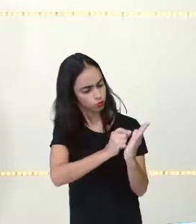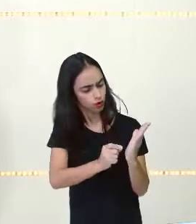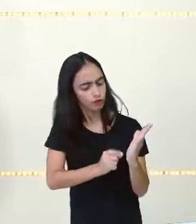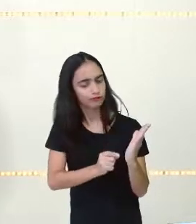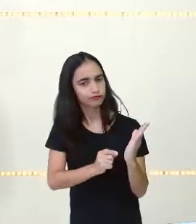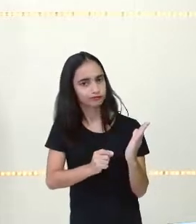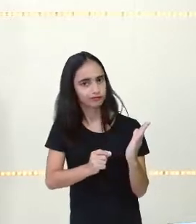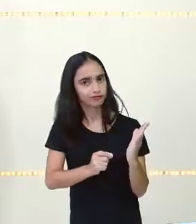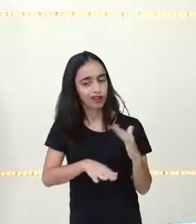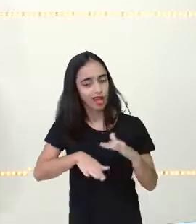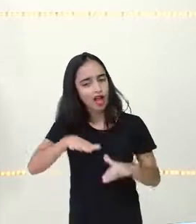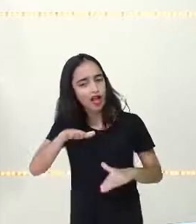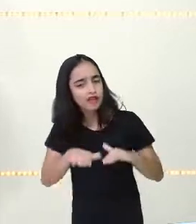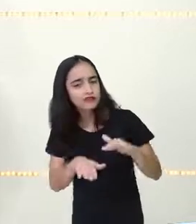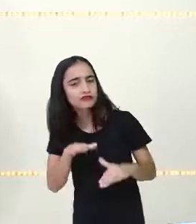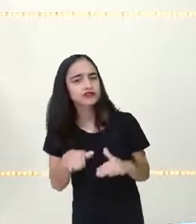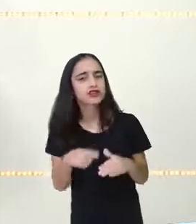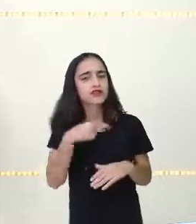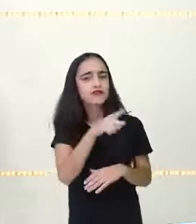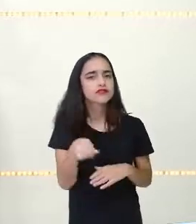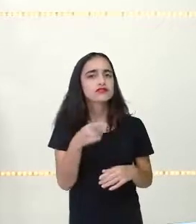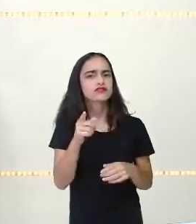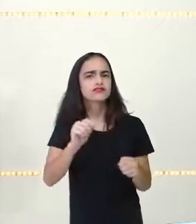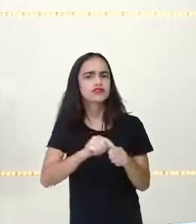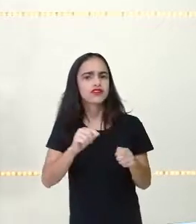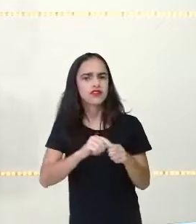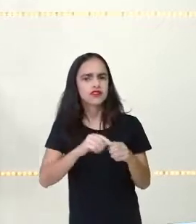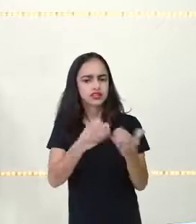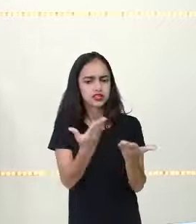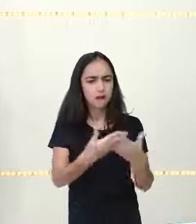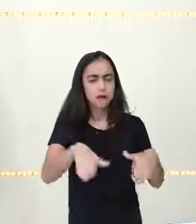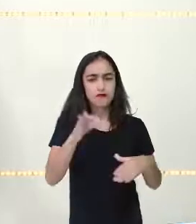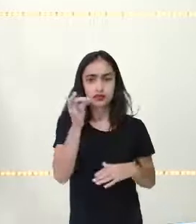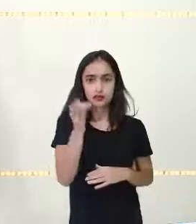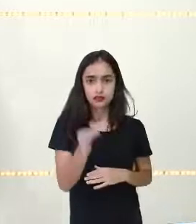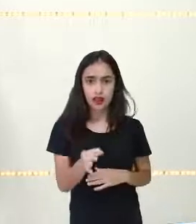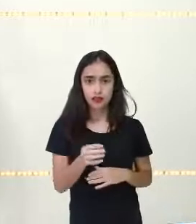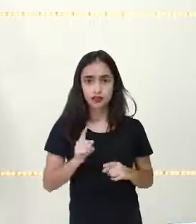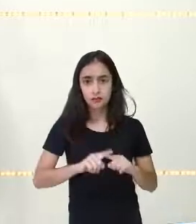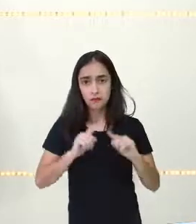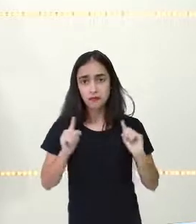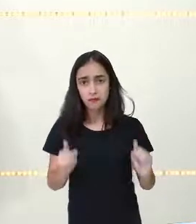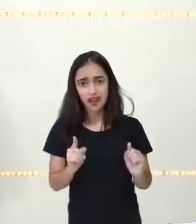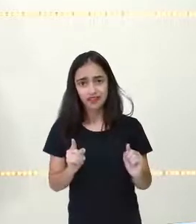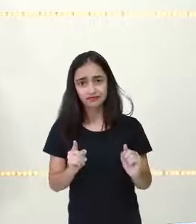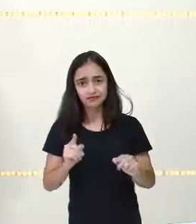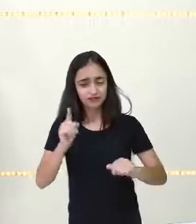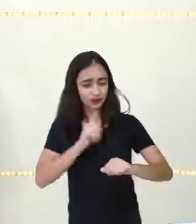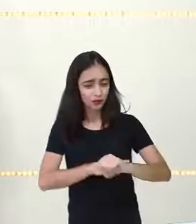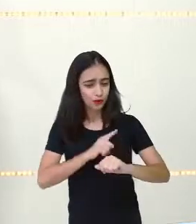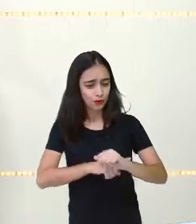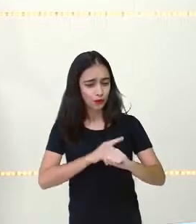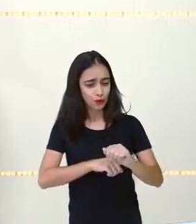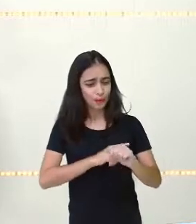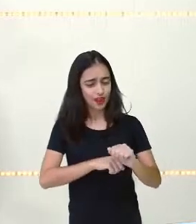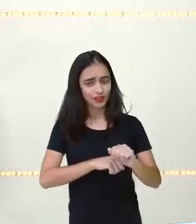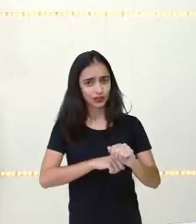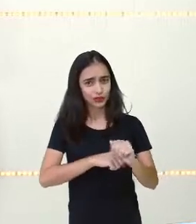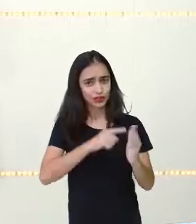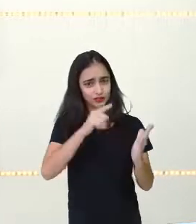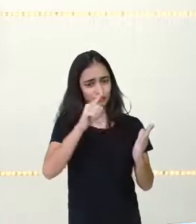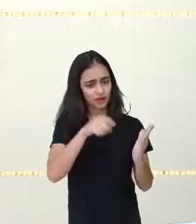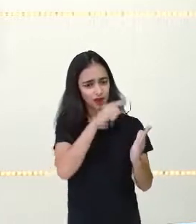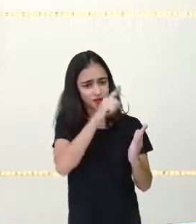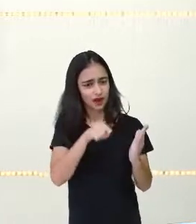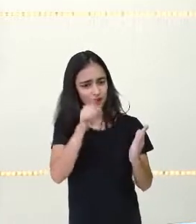5º ano você fez a prova certinha e na hora de passar para o gabarito você passa errado